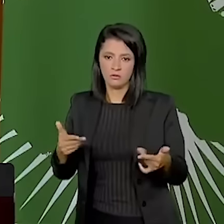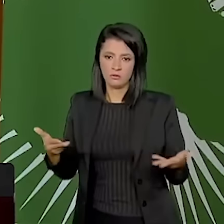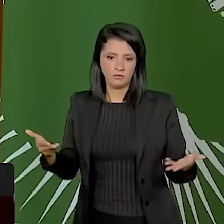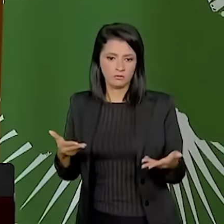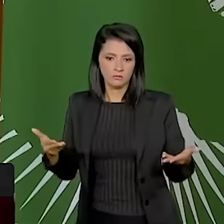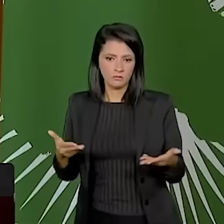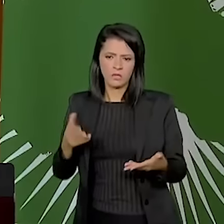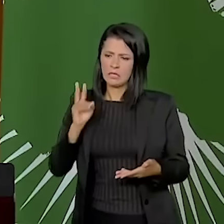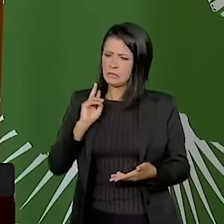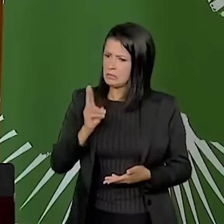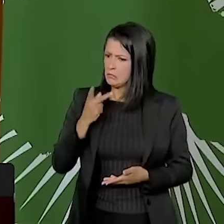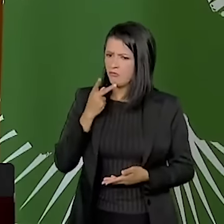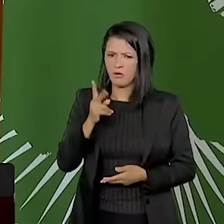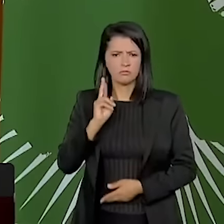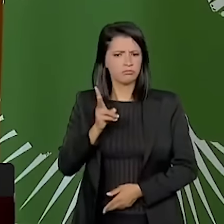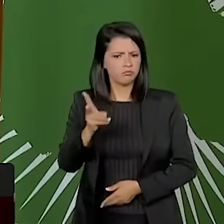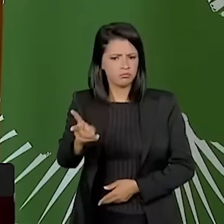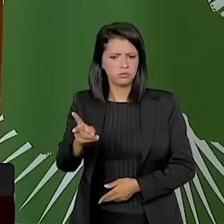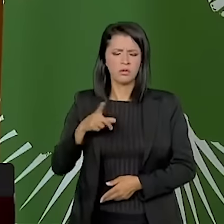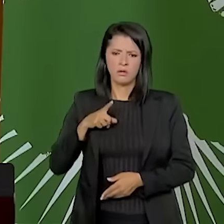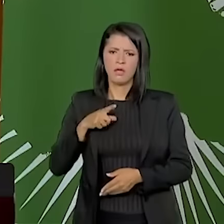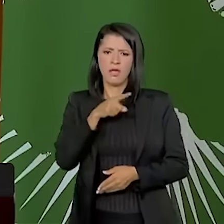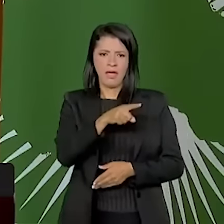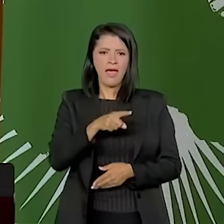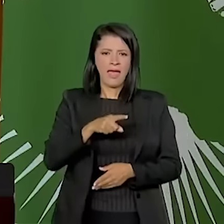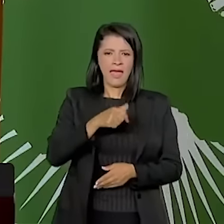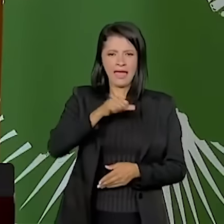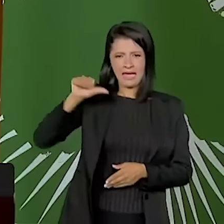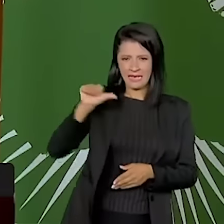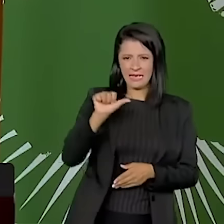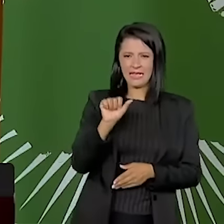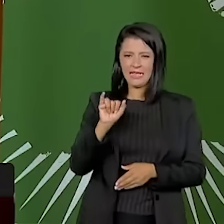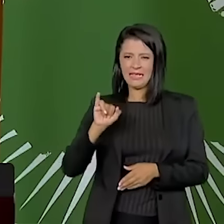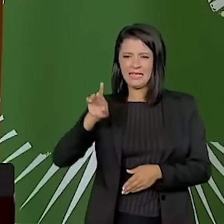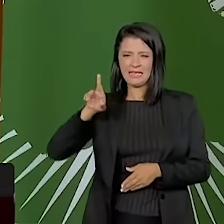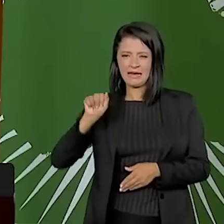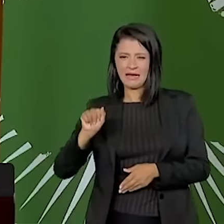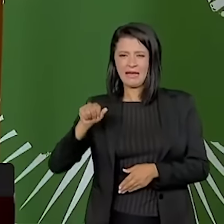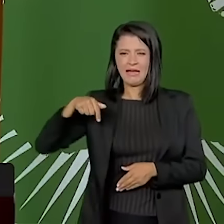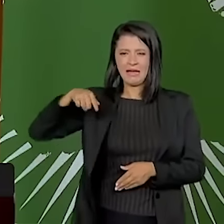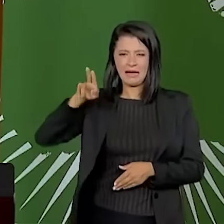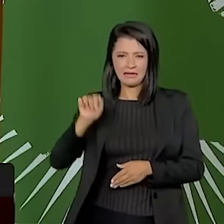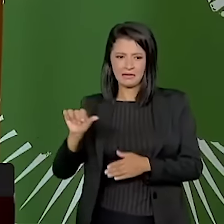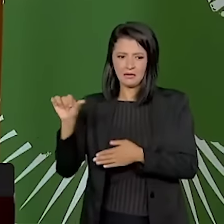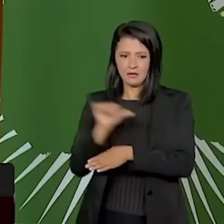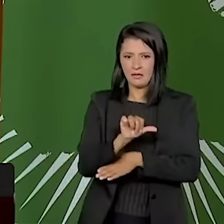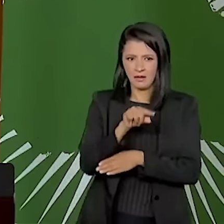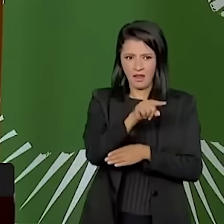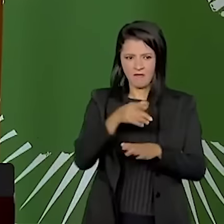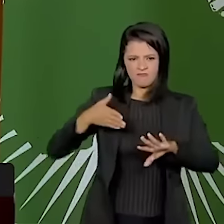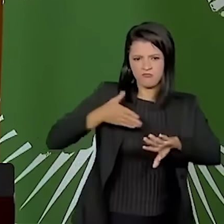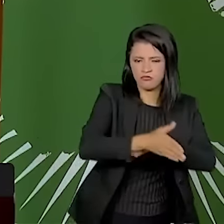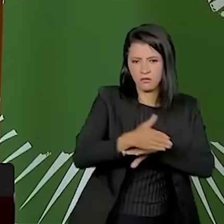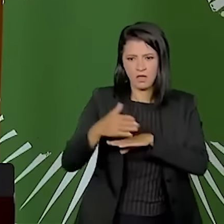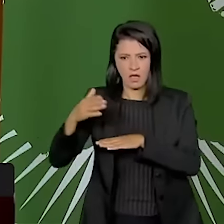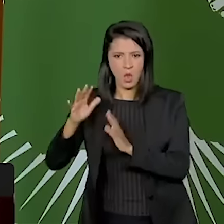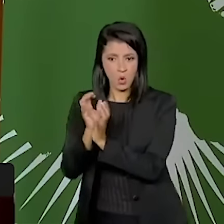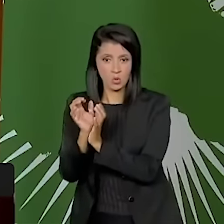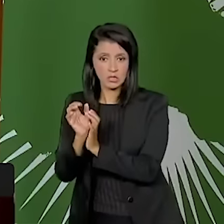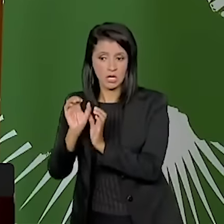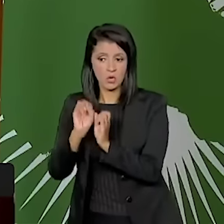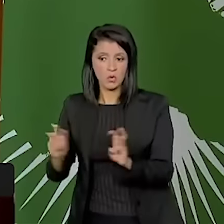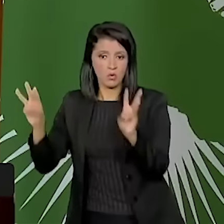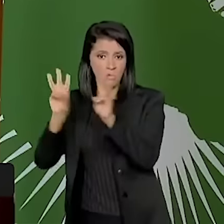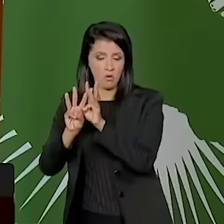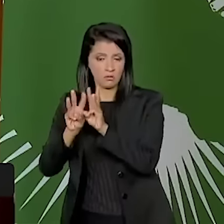Eu digo todo dia, a invasão do Iraque não passou pelo Conselho de Segurança da ONU. A invasão da Líbia não passou